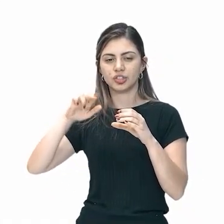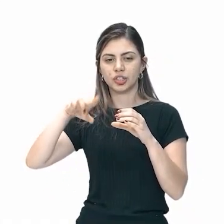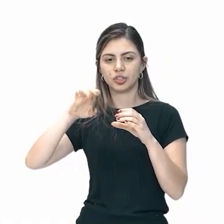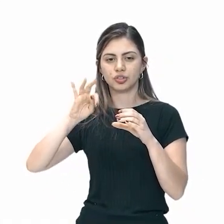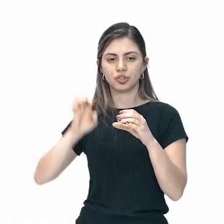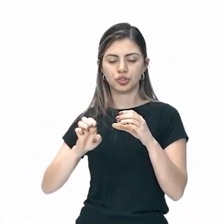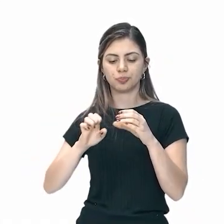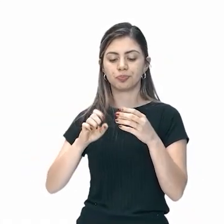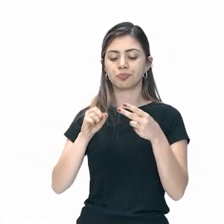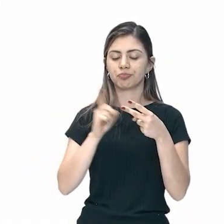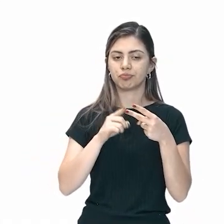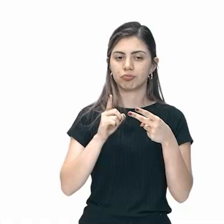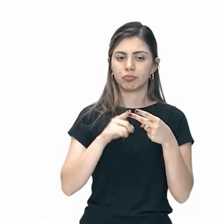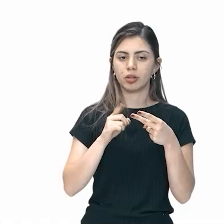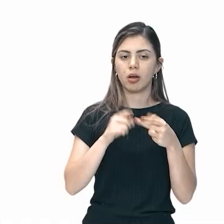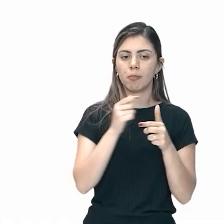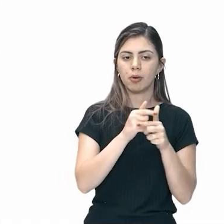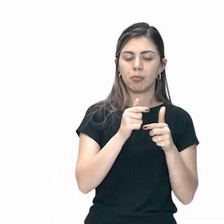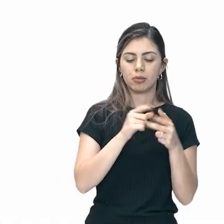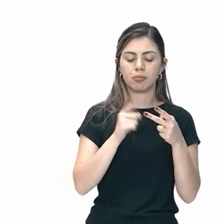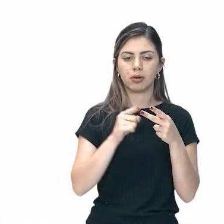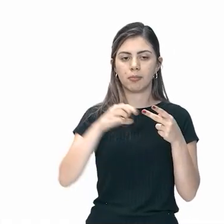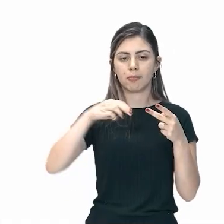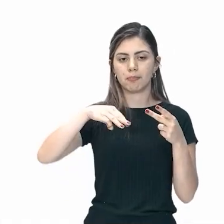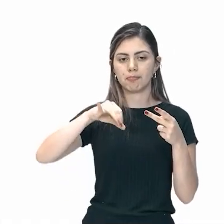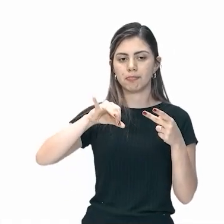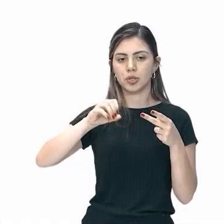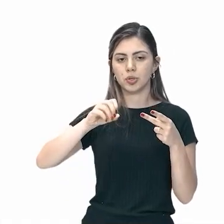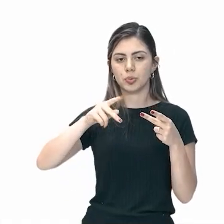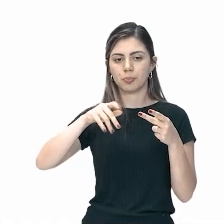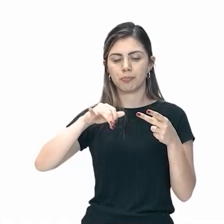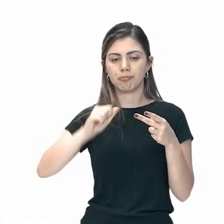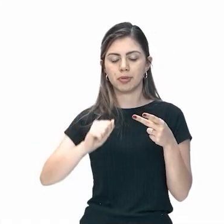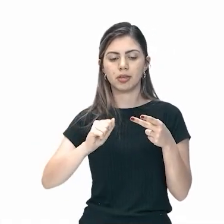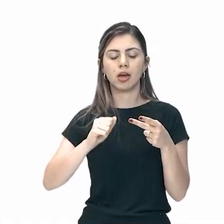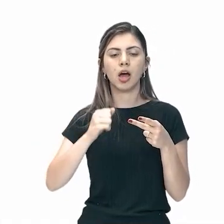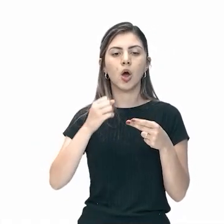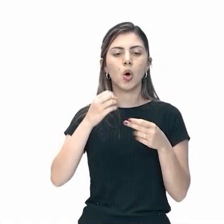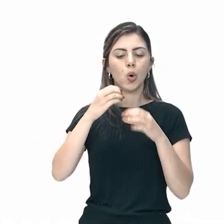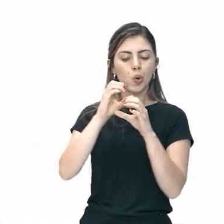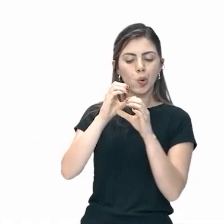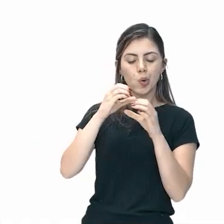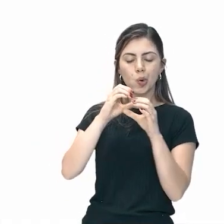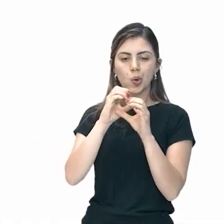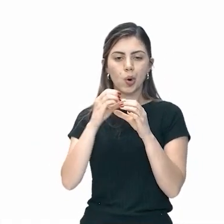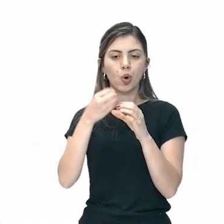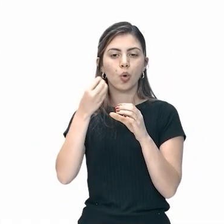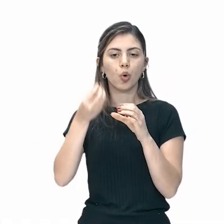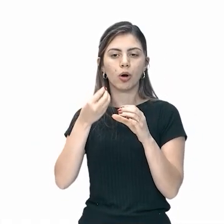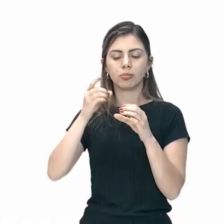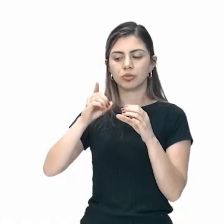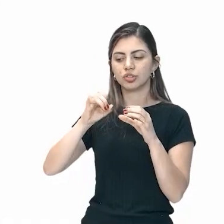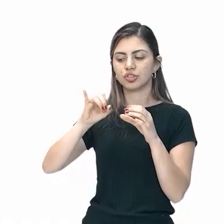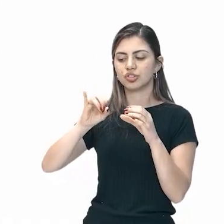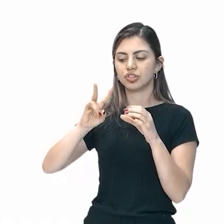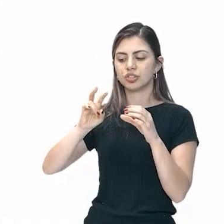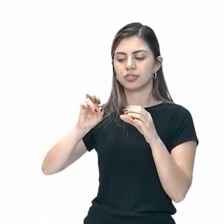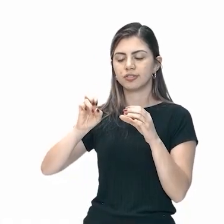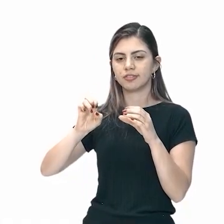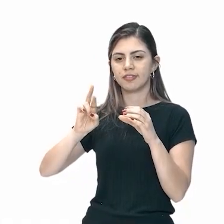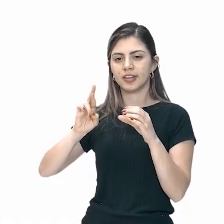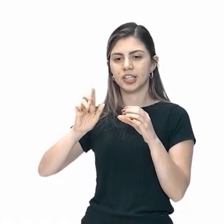na miopia, a gente vai utilizar lentes que são divergentes, tá, pessoal?